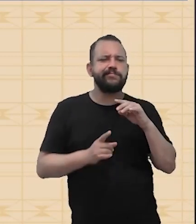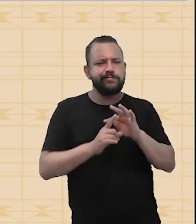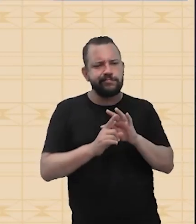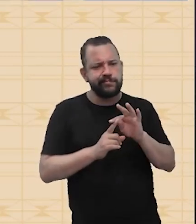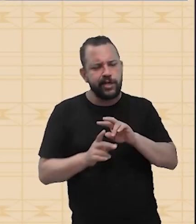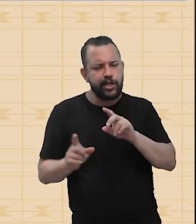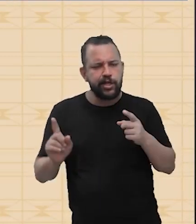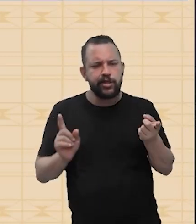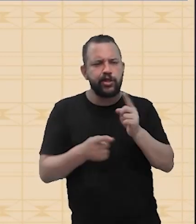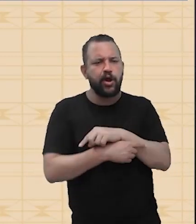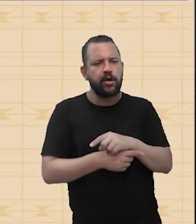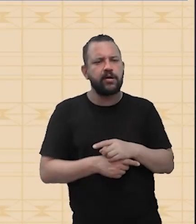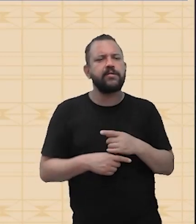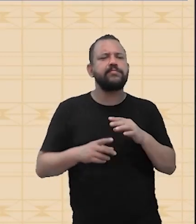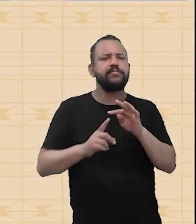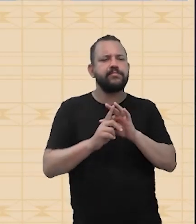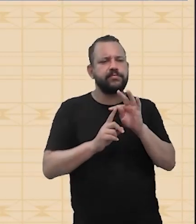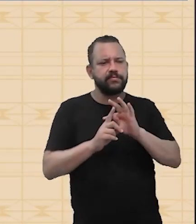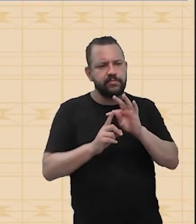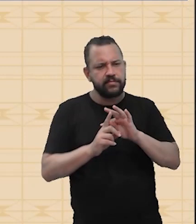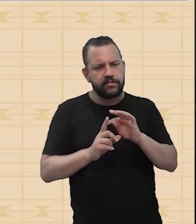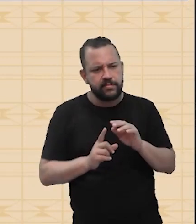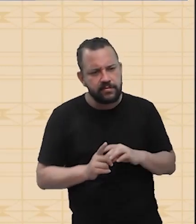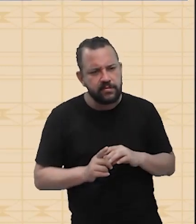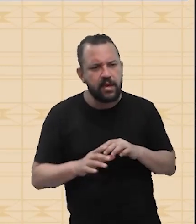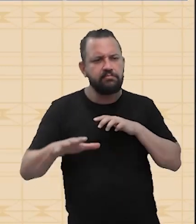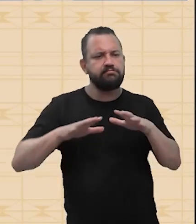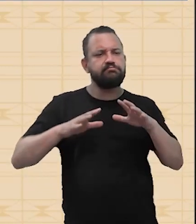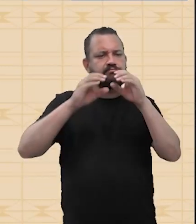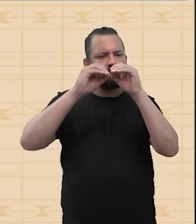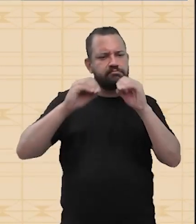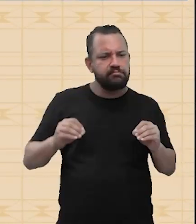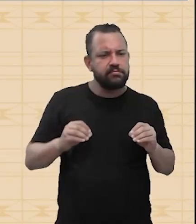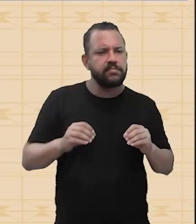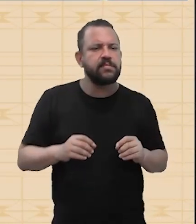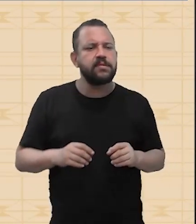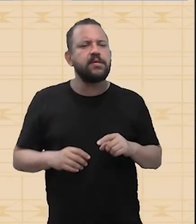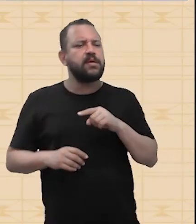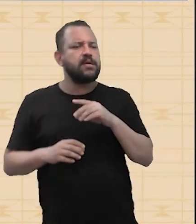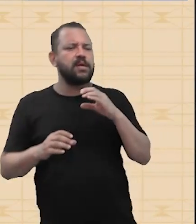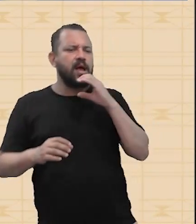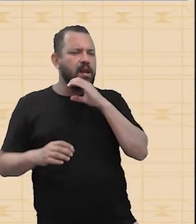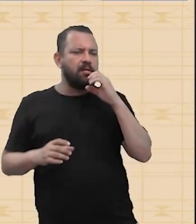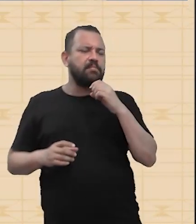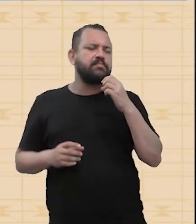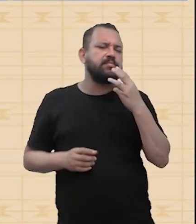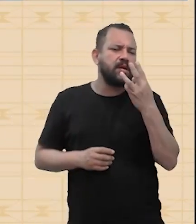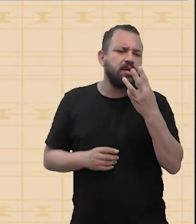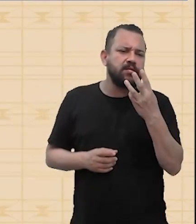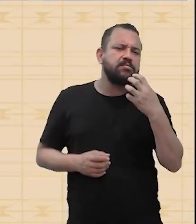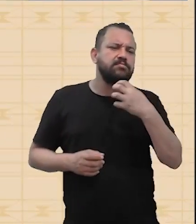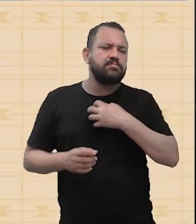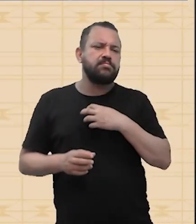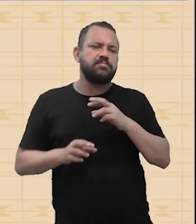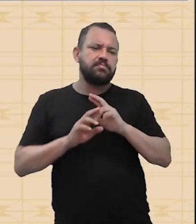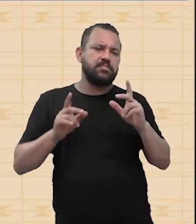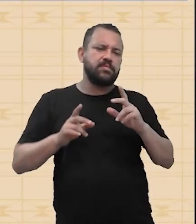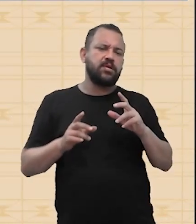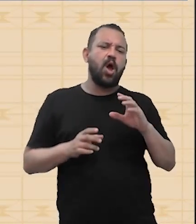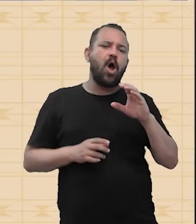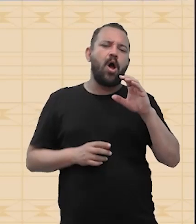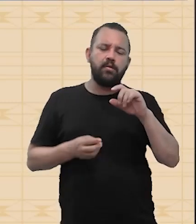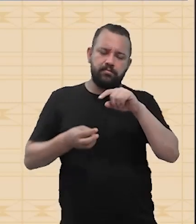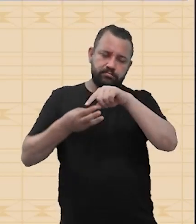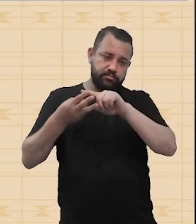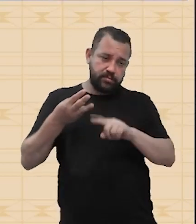que temperatura é o grau de agitação das moléculas e que esse calor ele pode ser propagado de três formas: por condução, convecção e